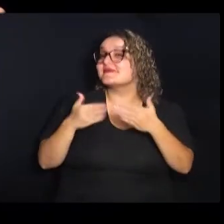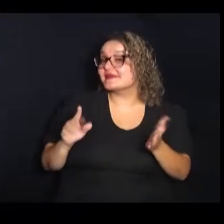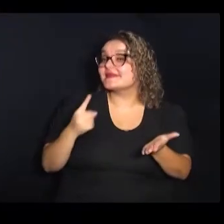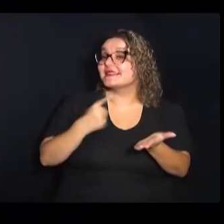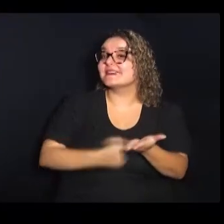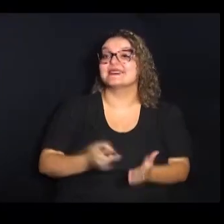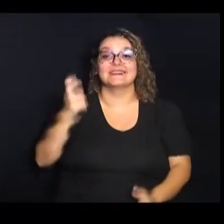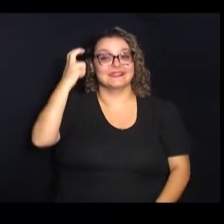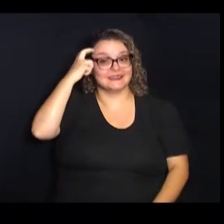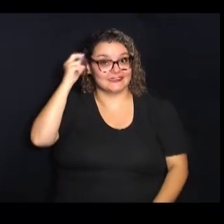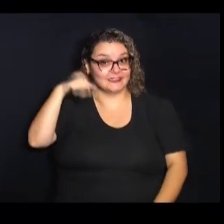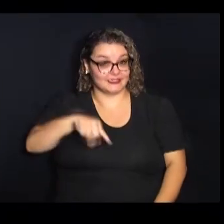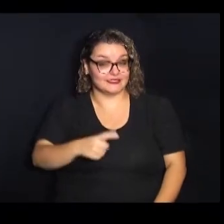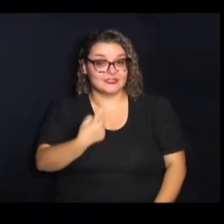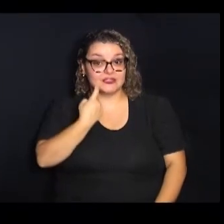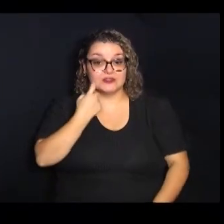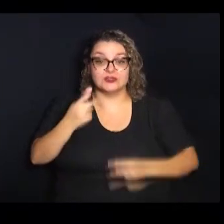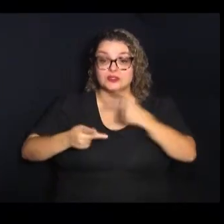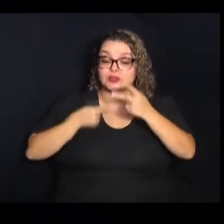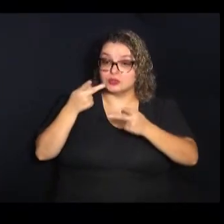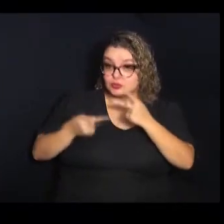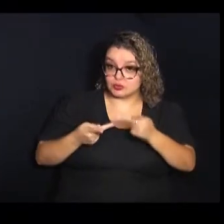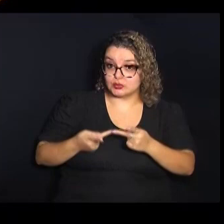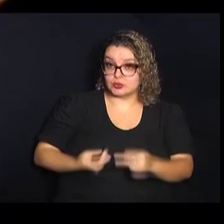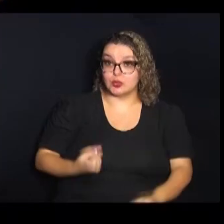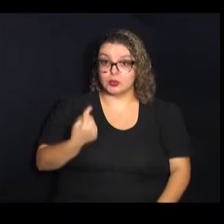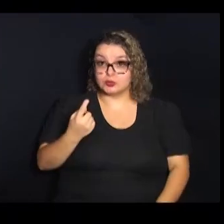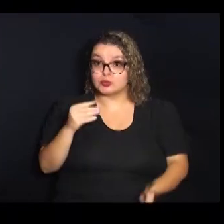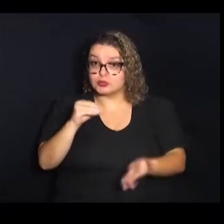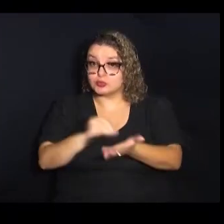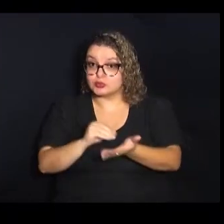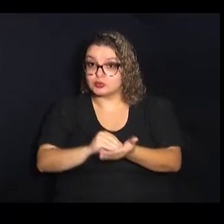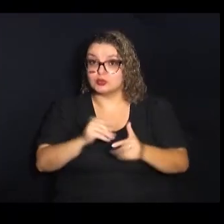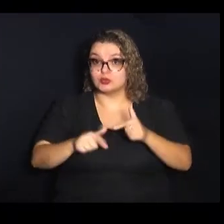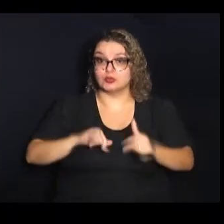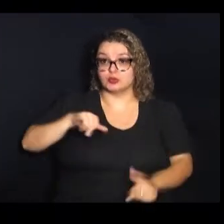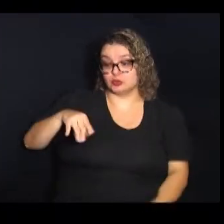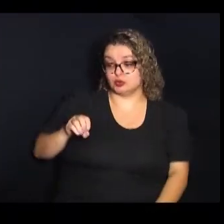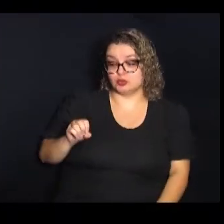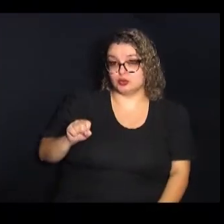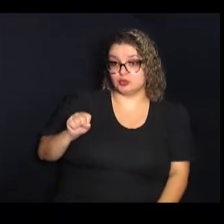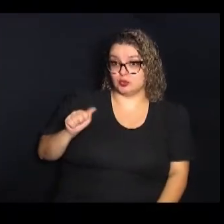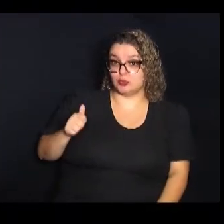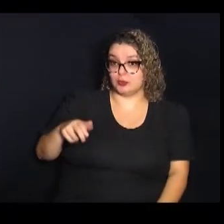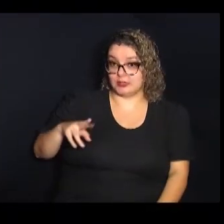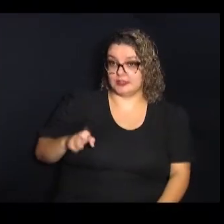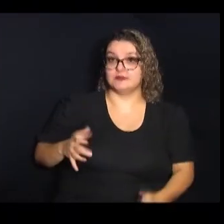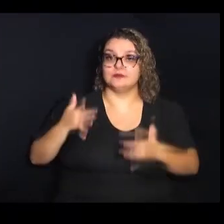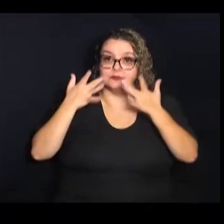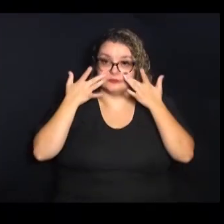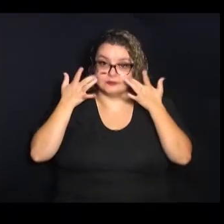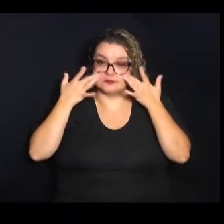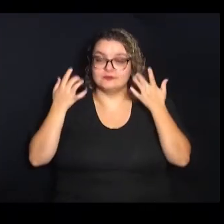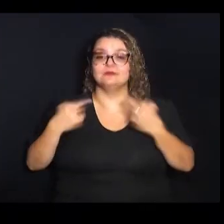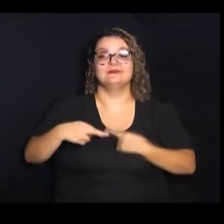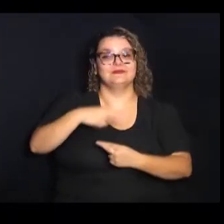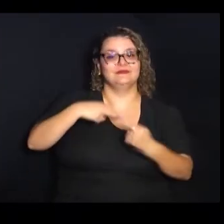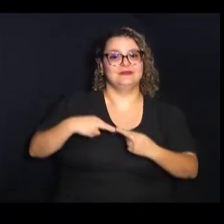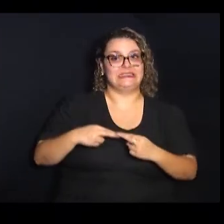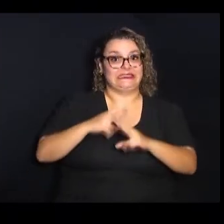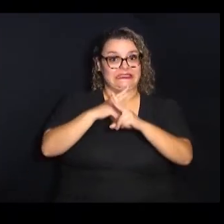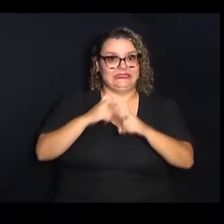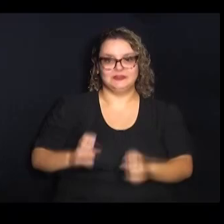E eu abro a agenda cultural desta sexta-feira para falar sobre um dos últimos trabalhos do Jô Soares no teatro, Gaslight,